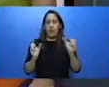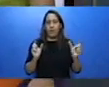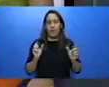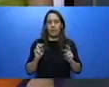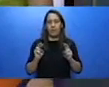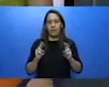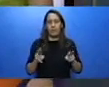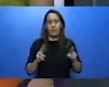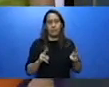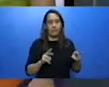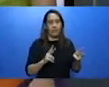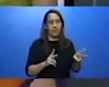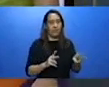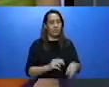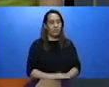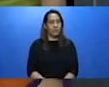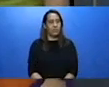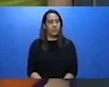maravilhosa.